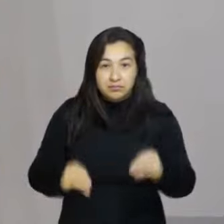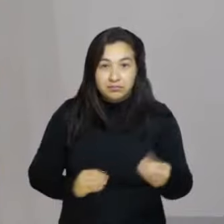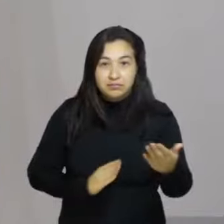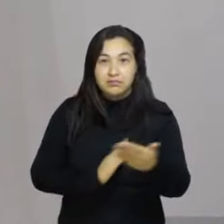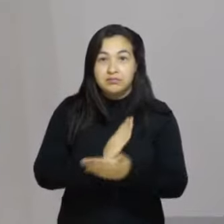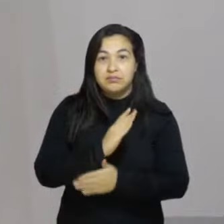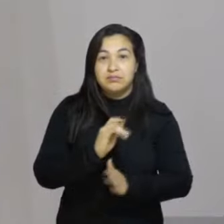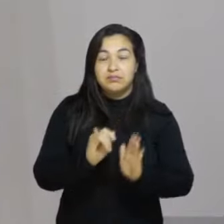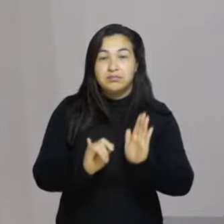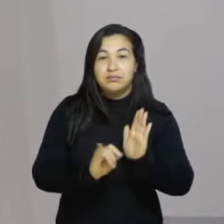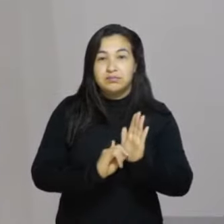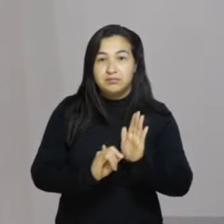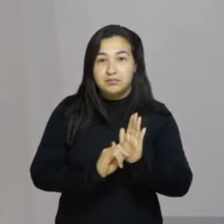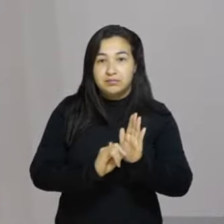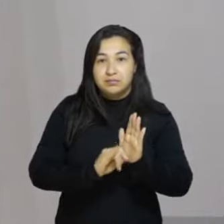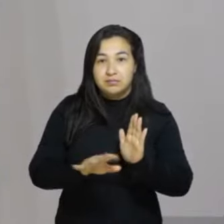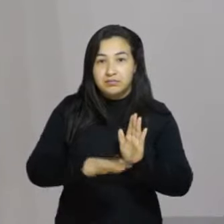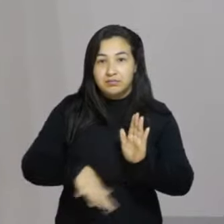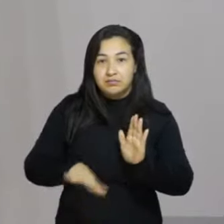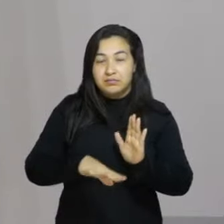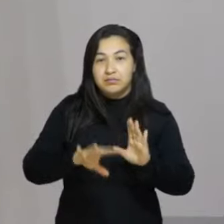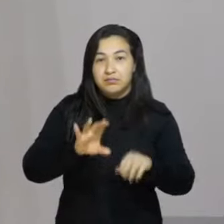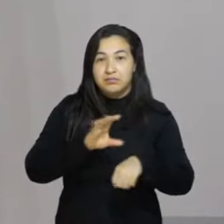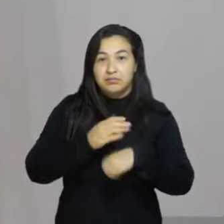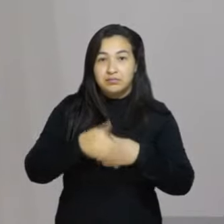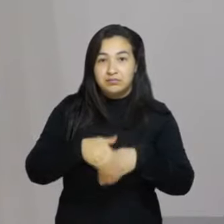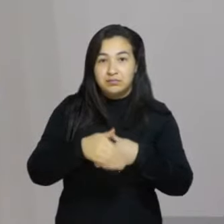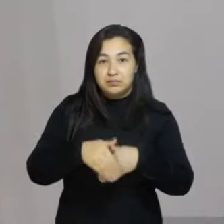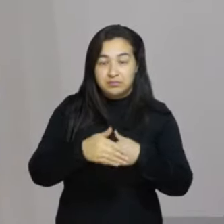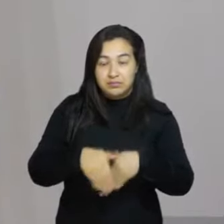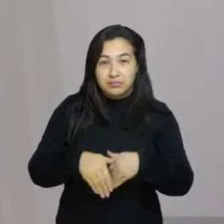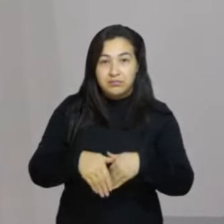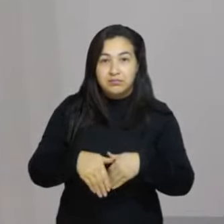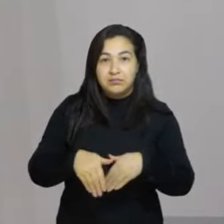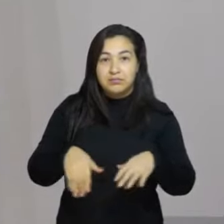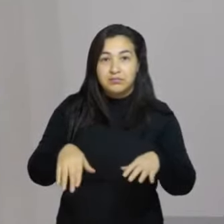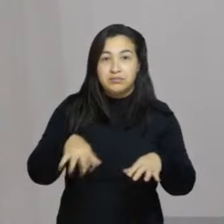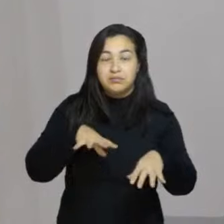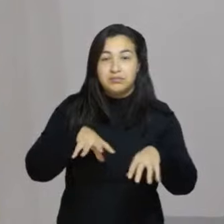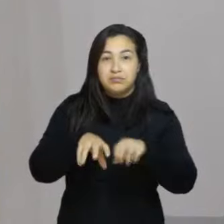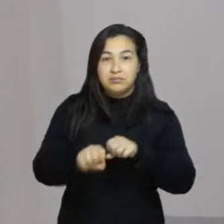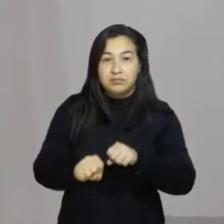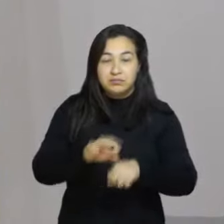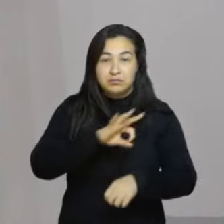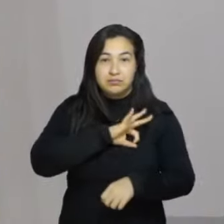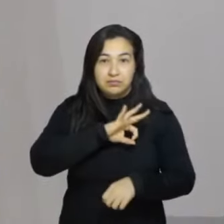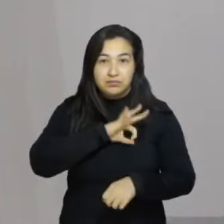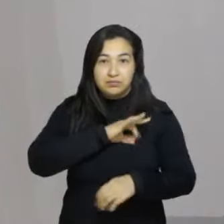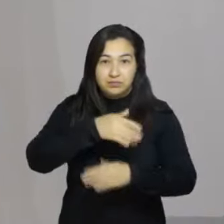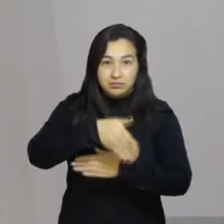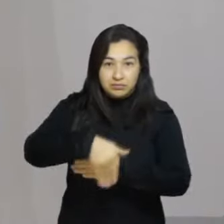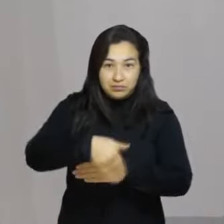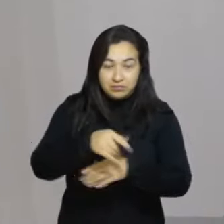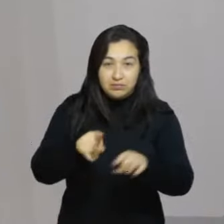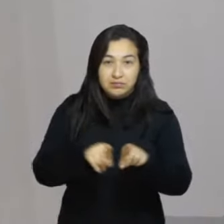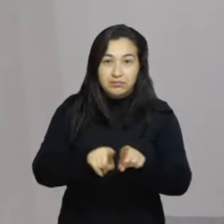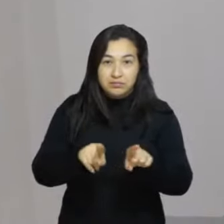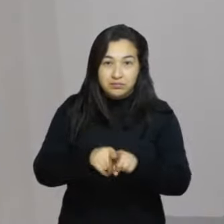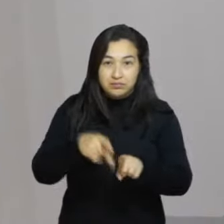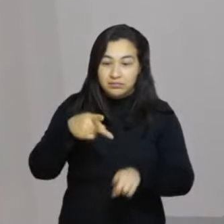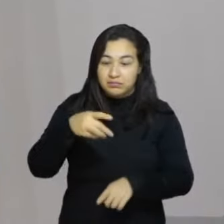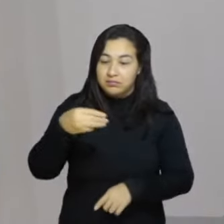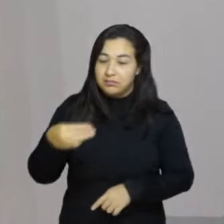editais específicos ao curso de formação de praças e ao curso de formação de oficiais da PM Santa Catarina.